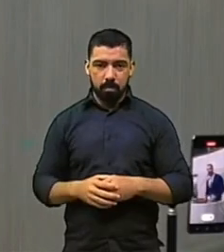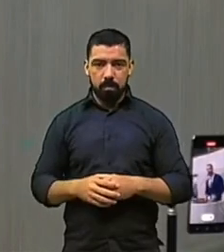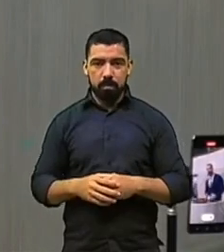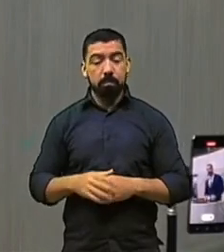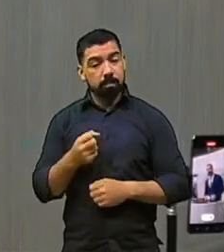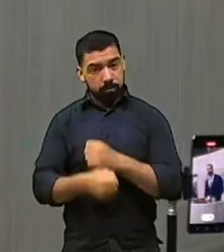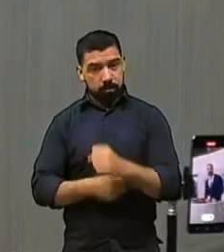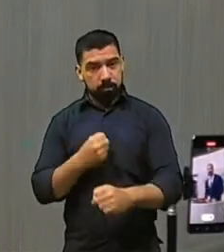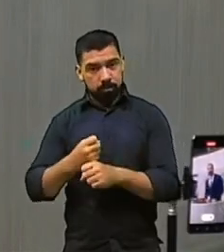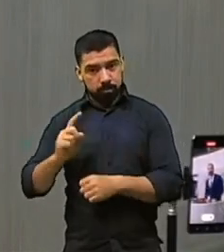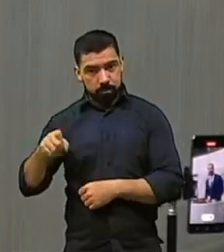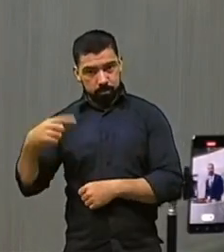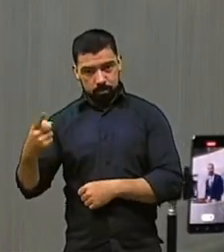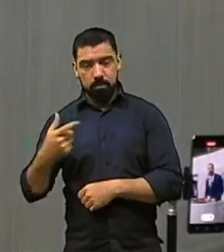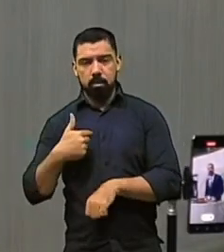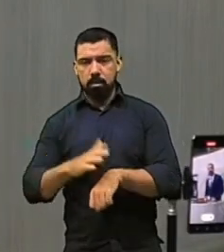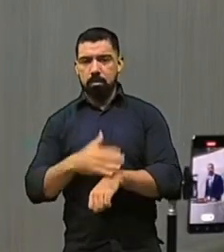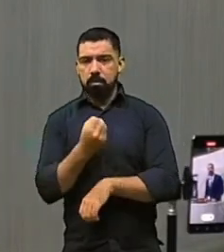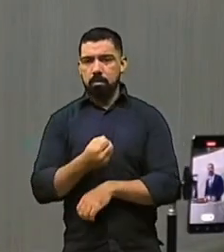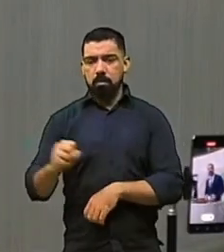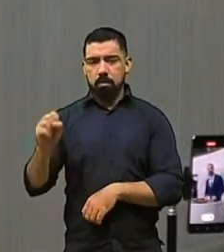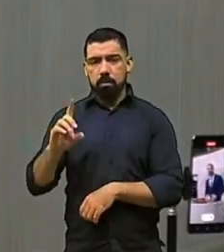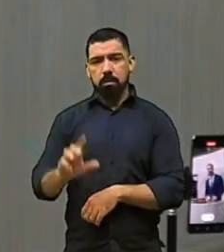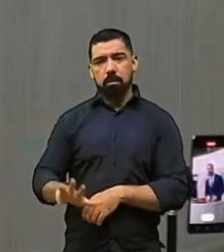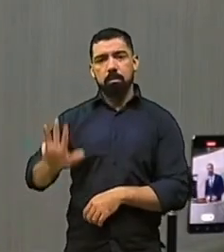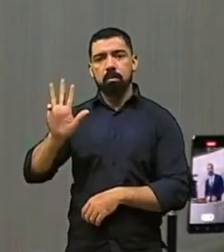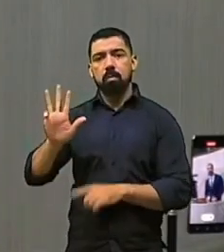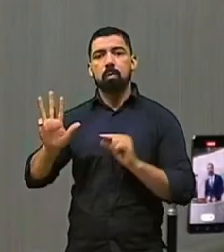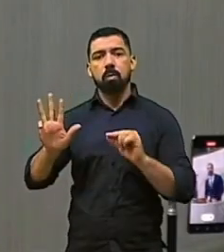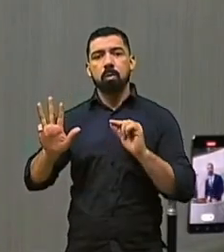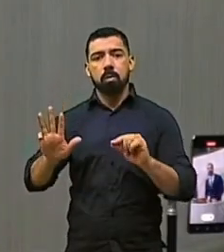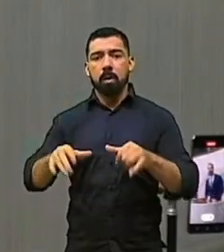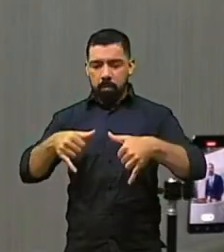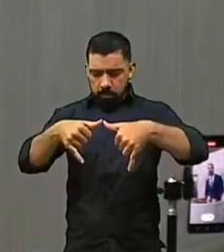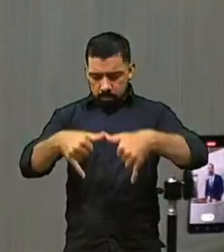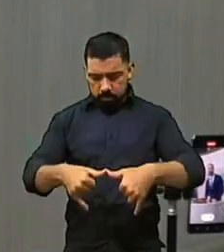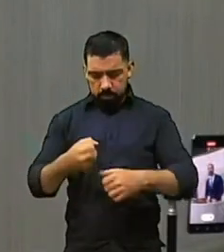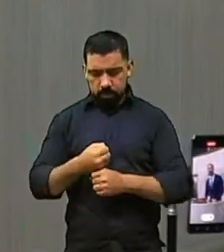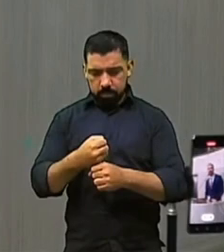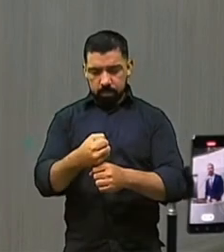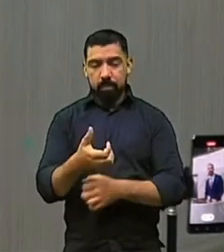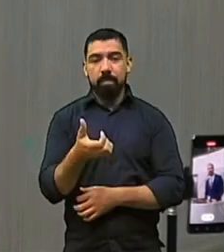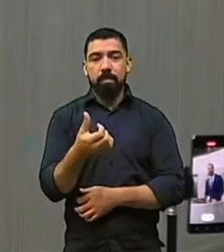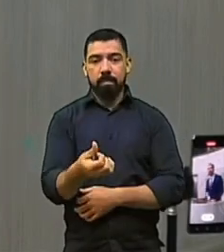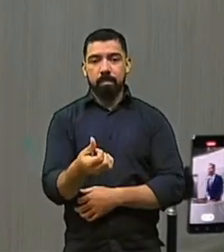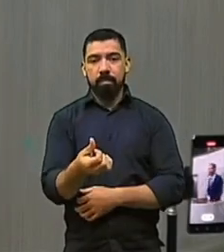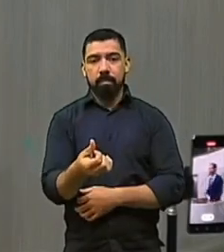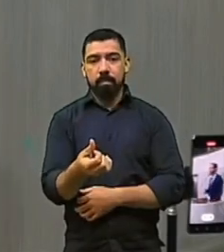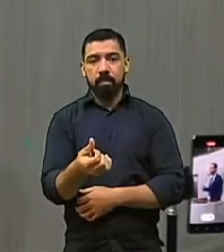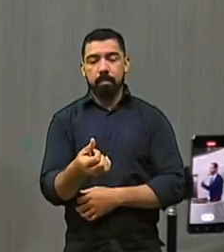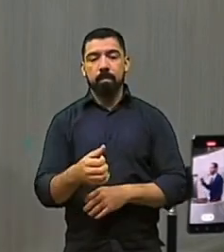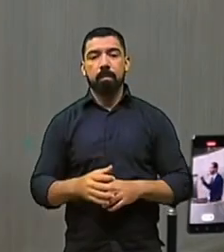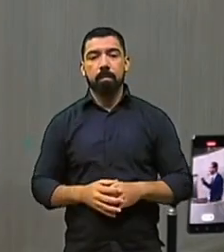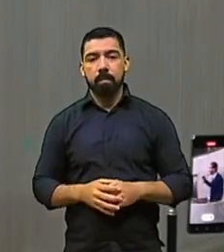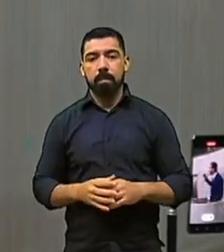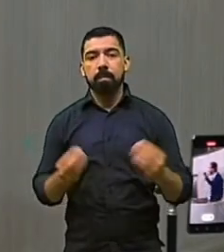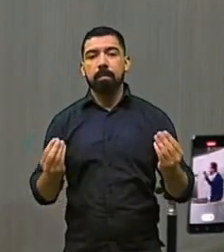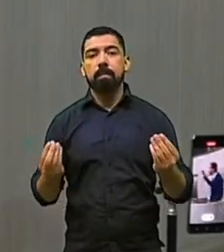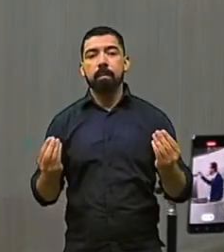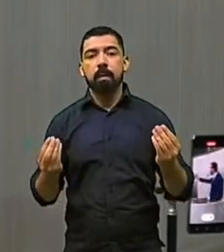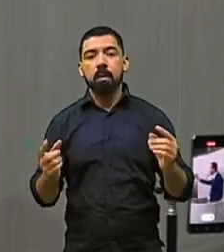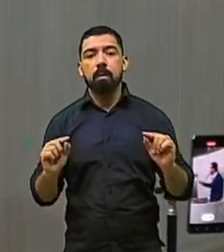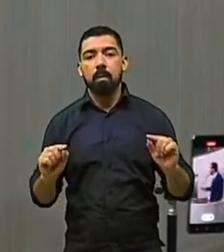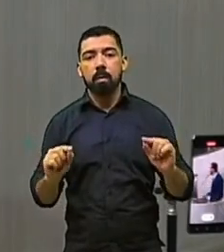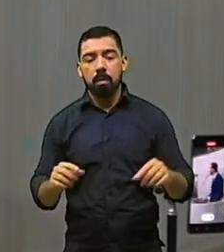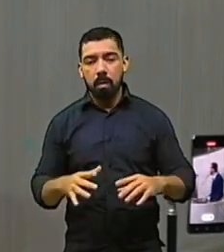Eu defendo que o Lula fique 6 anos na presidência para que haja emenda, para que